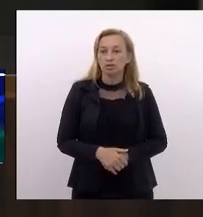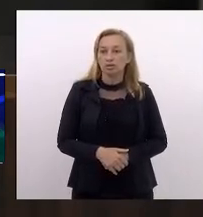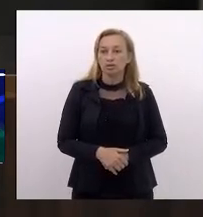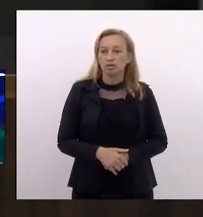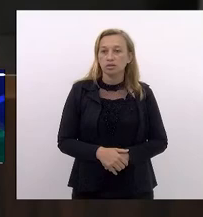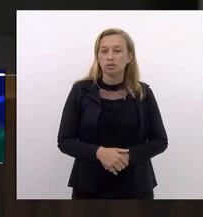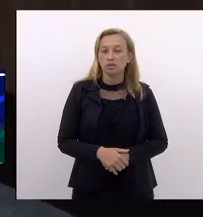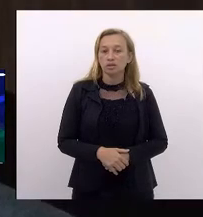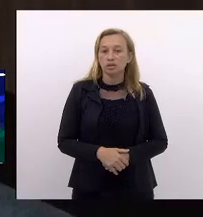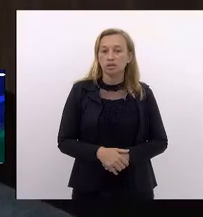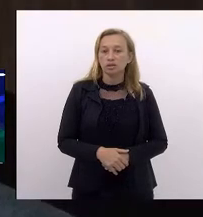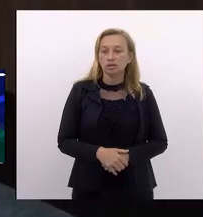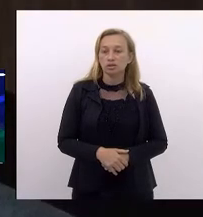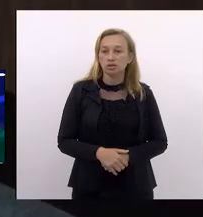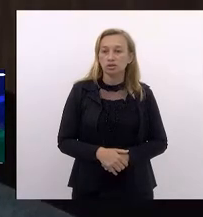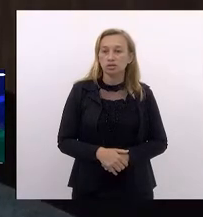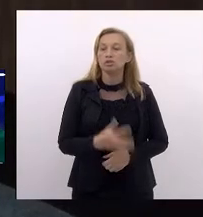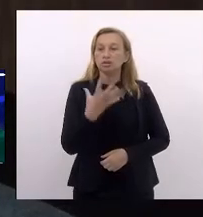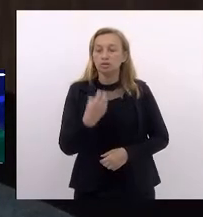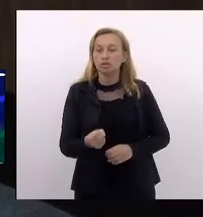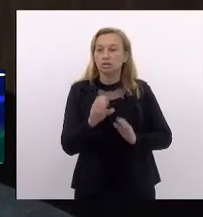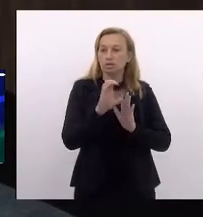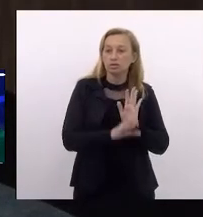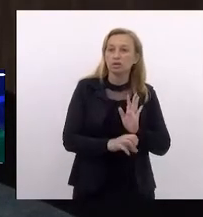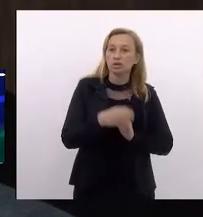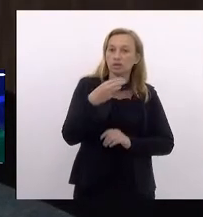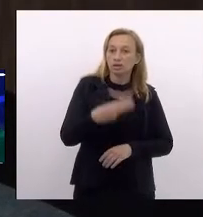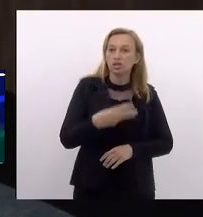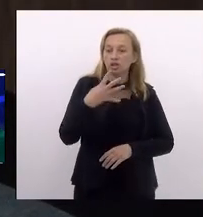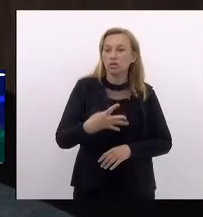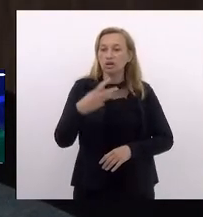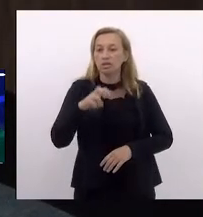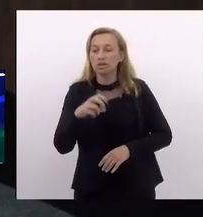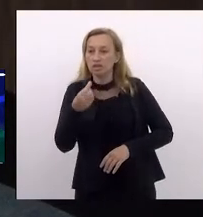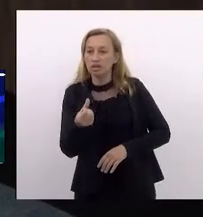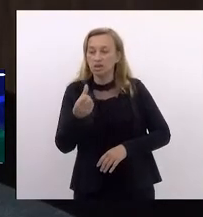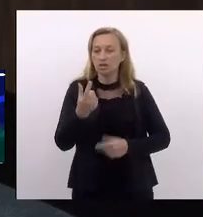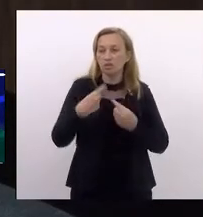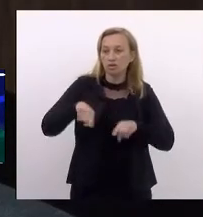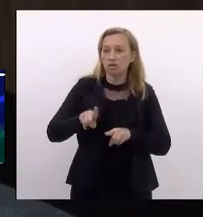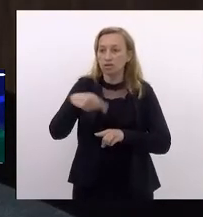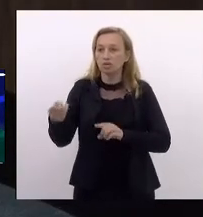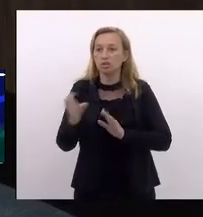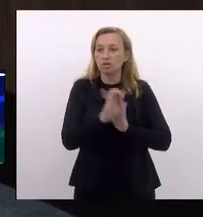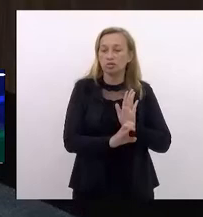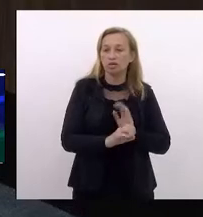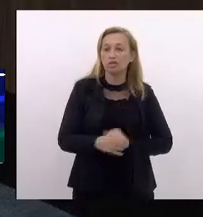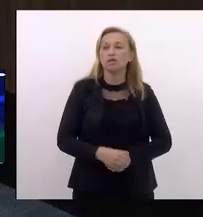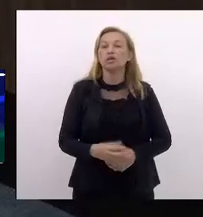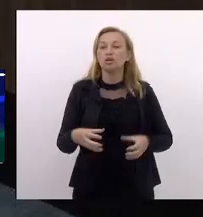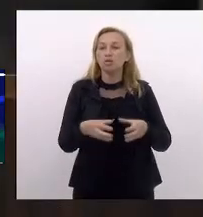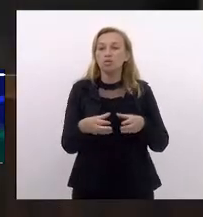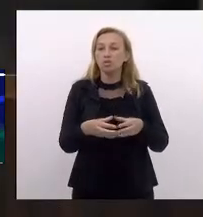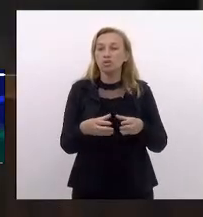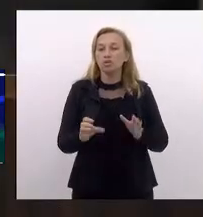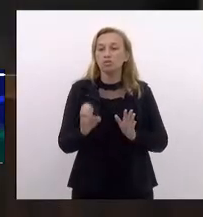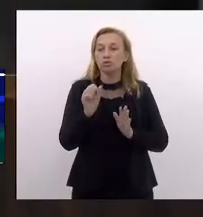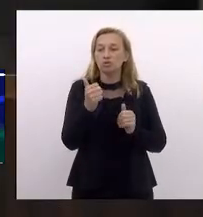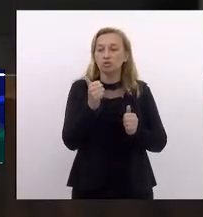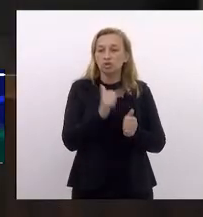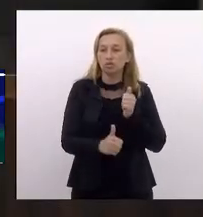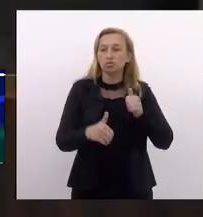o presidente favoráveis as emendas três quatro cinco seis contrárias de mais e menos começou